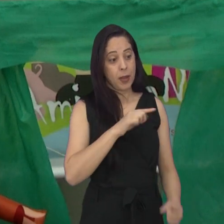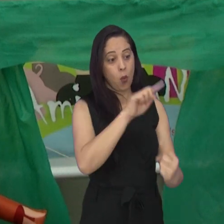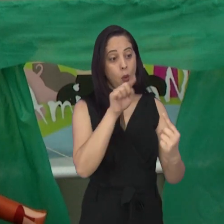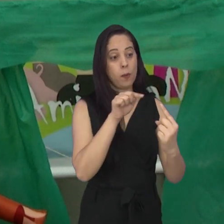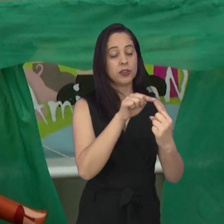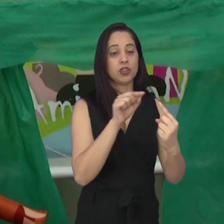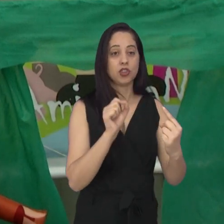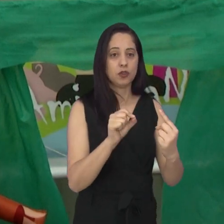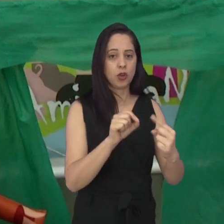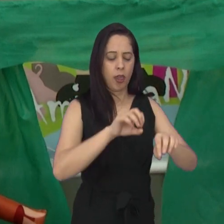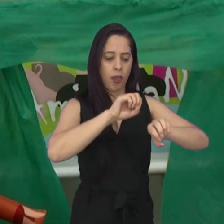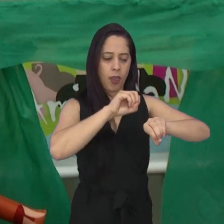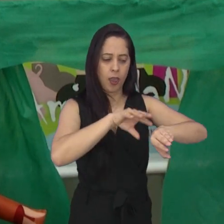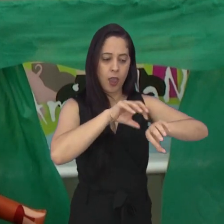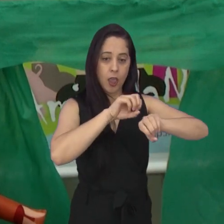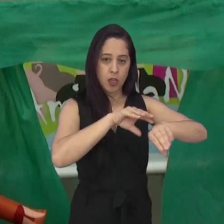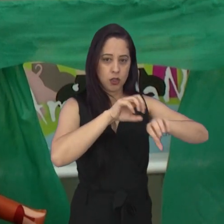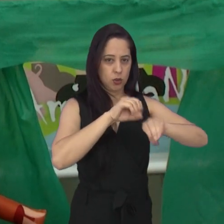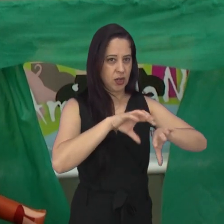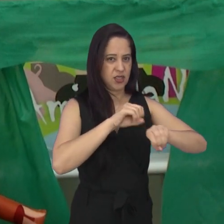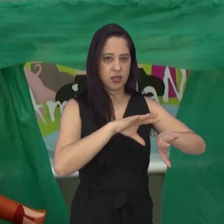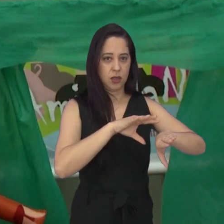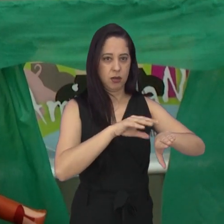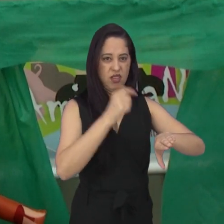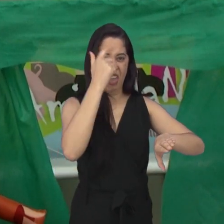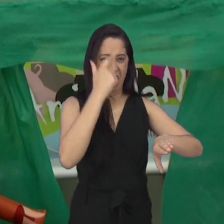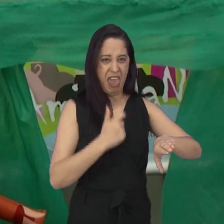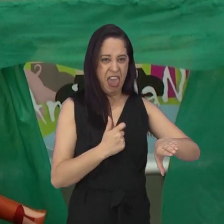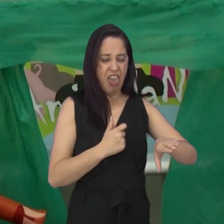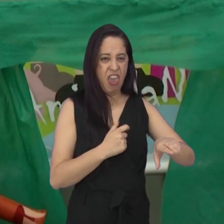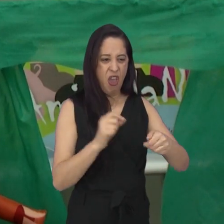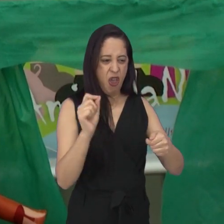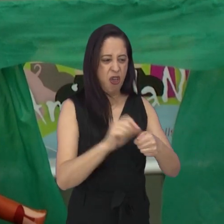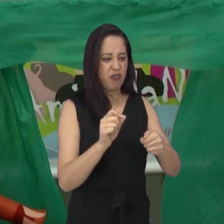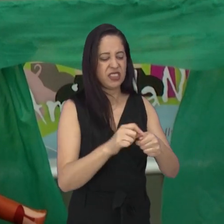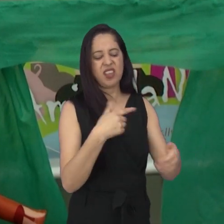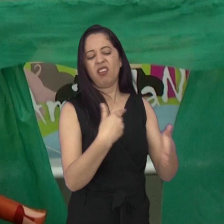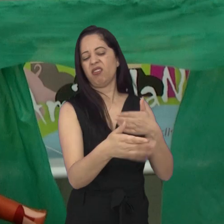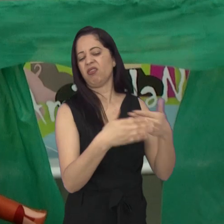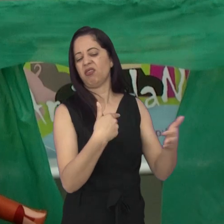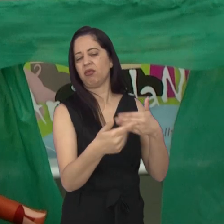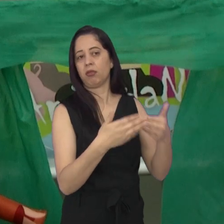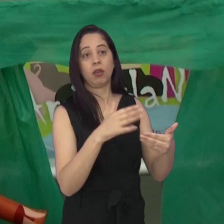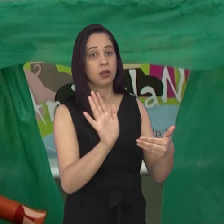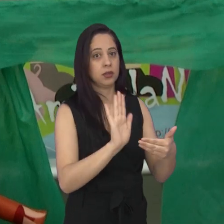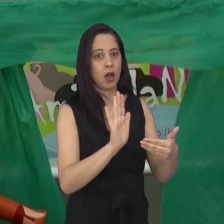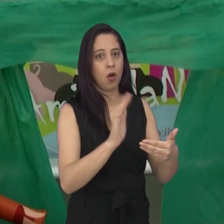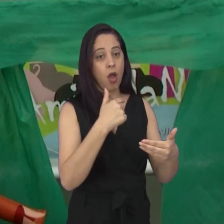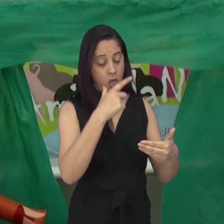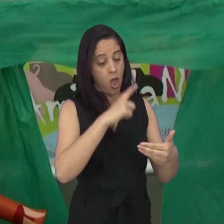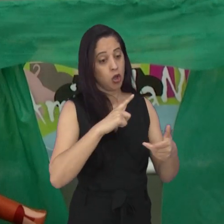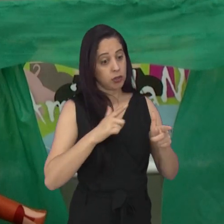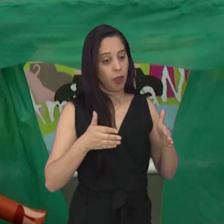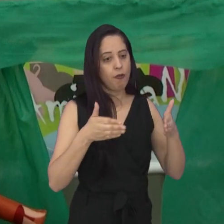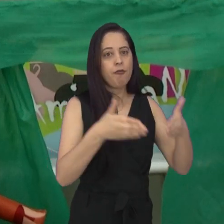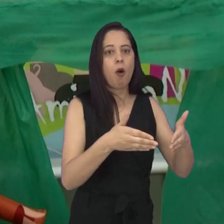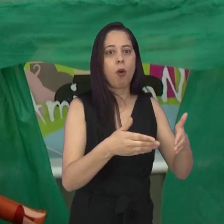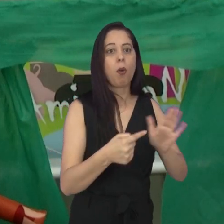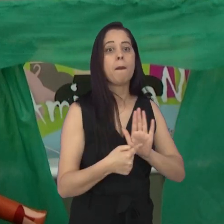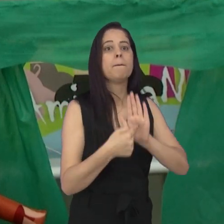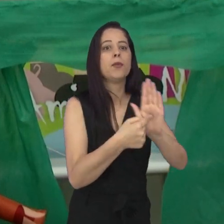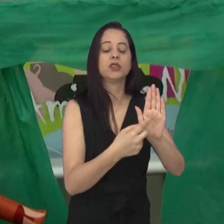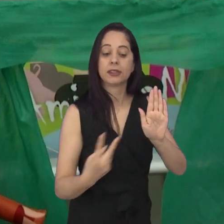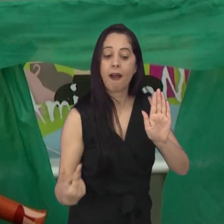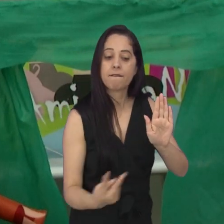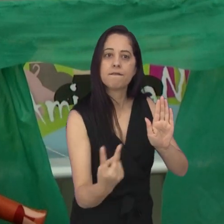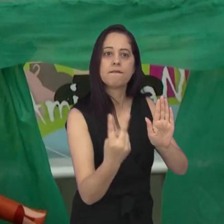para educação. Então, tudo que a gente faz, eu não faço à toa, né? Eu tenho um foco. E o foco meu